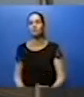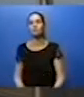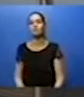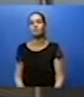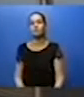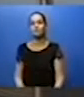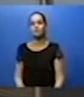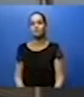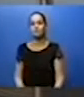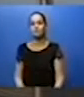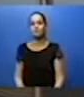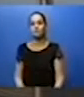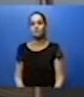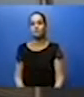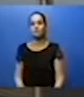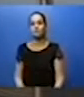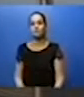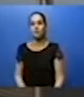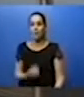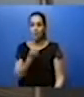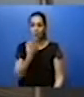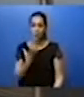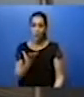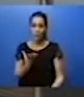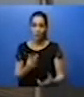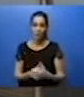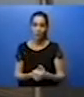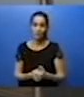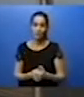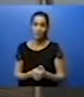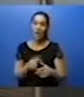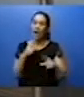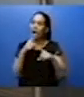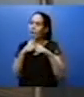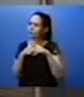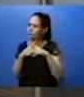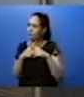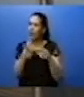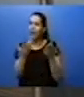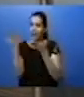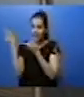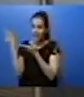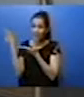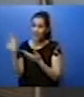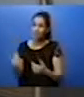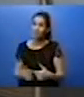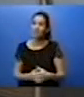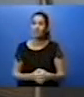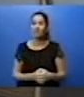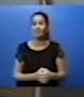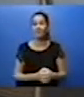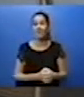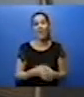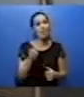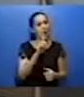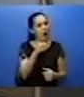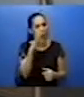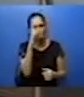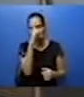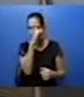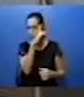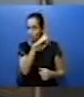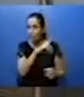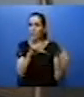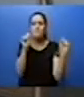1933 bom multiplicação é isso e não é difícil